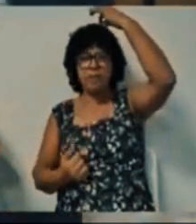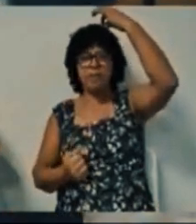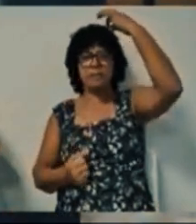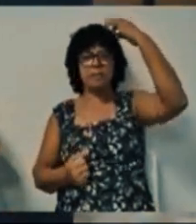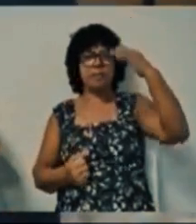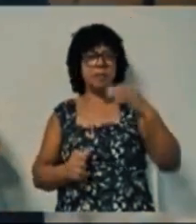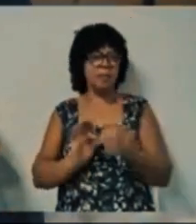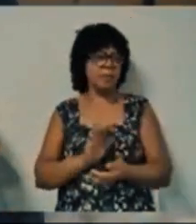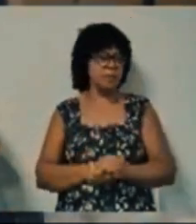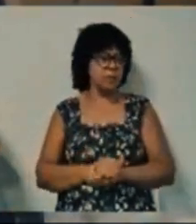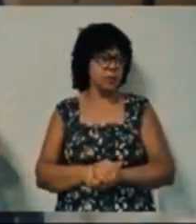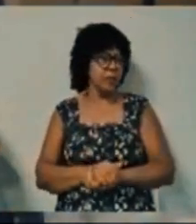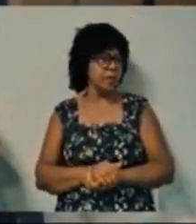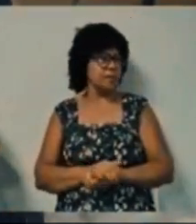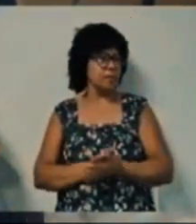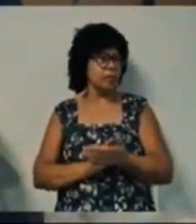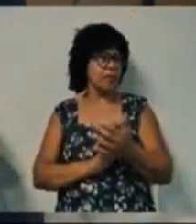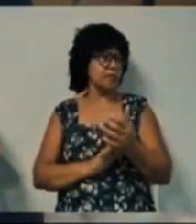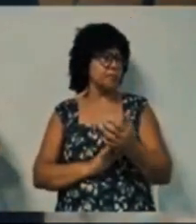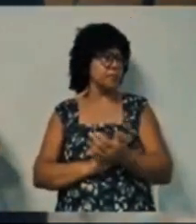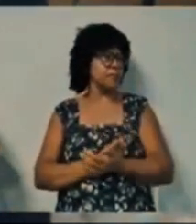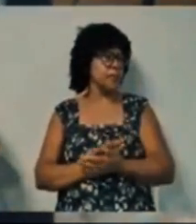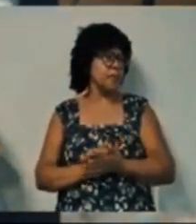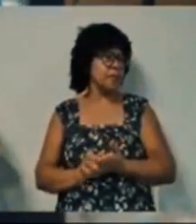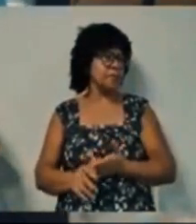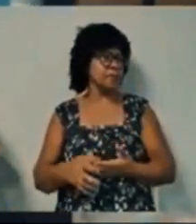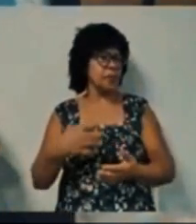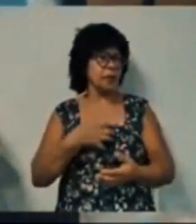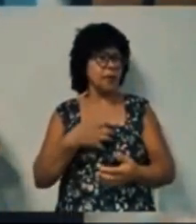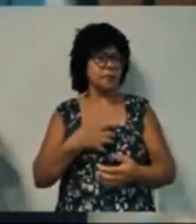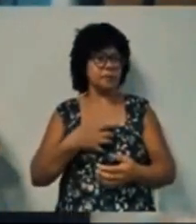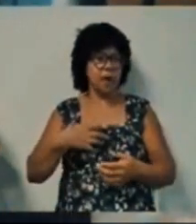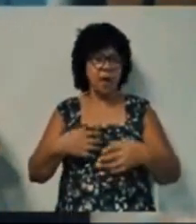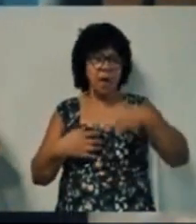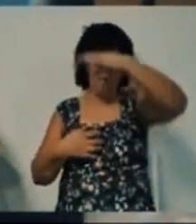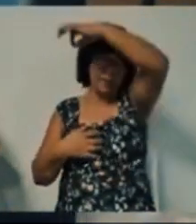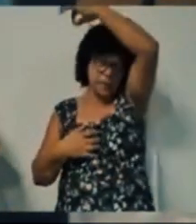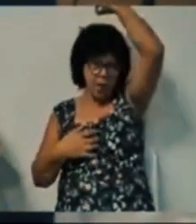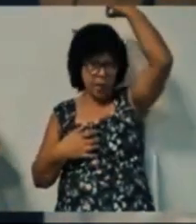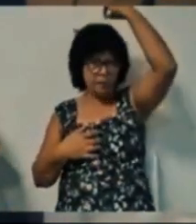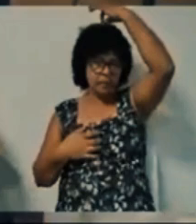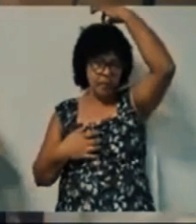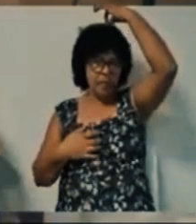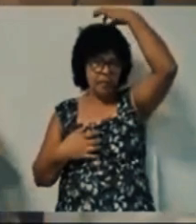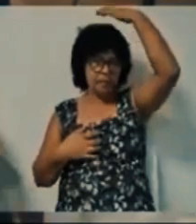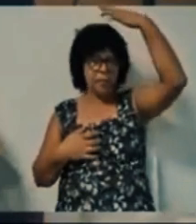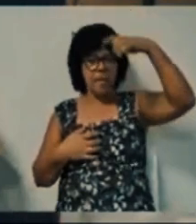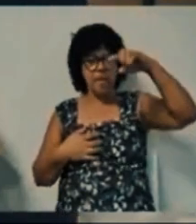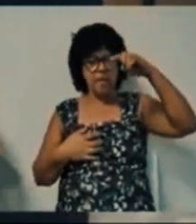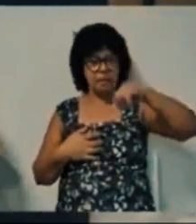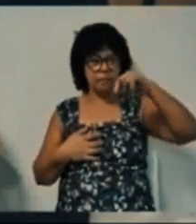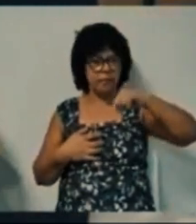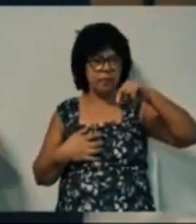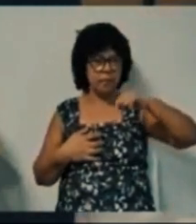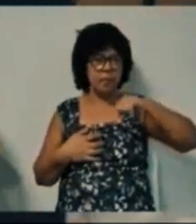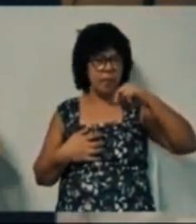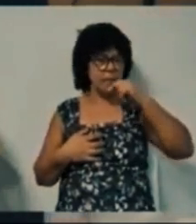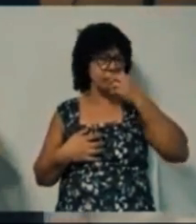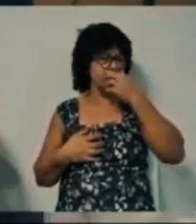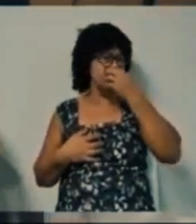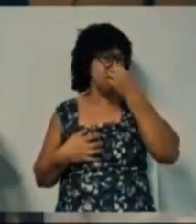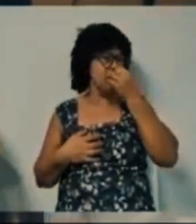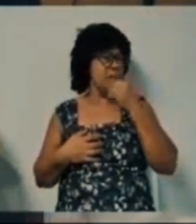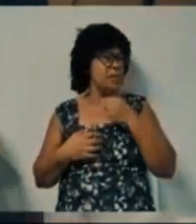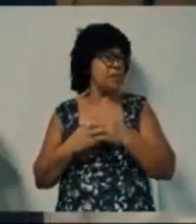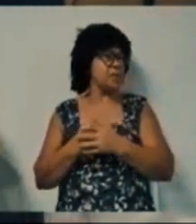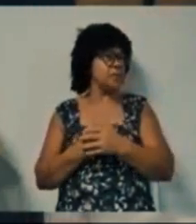O Espírito Santo sopra neste lugar aqui. E eu vou dizer uma coisa para a igreja: o